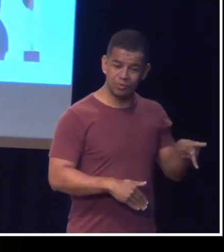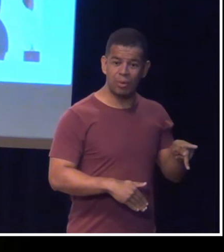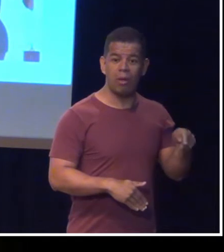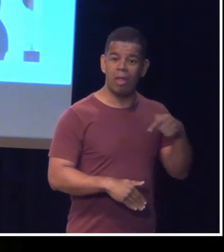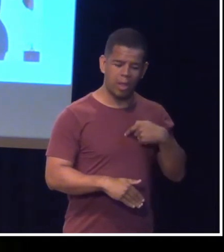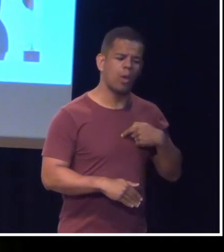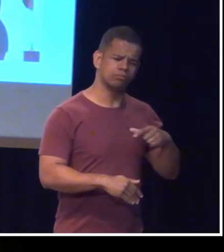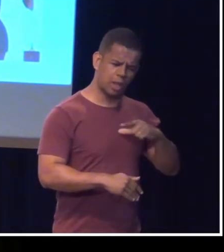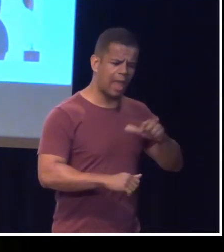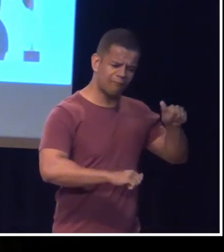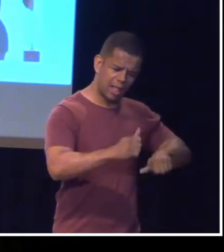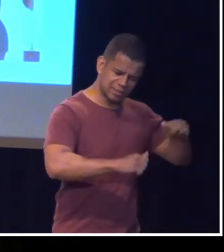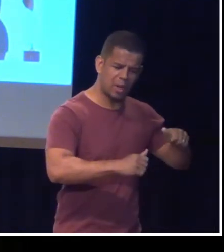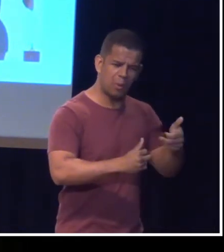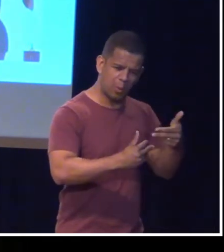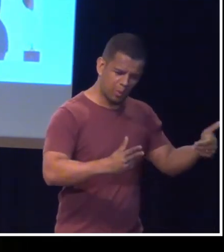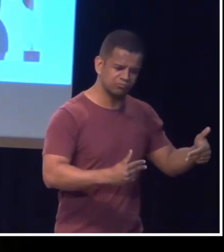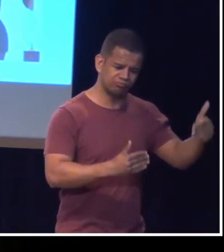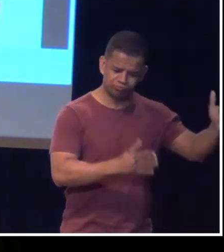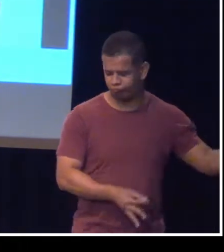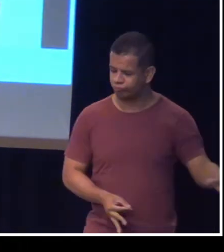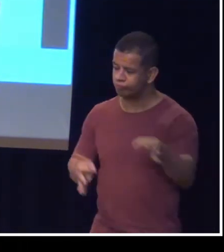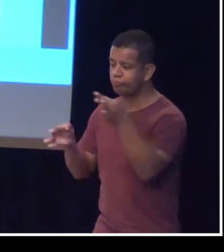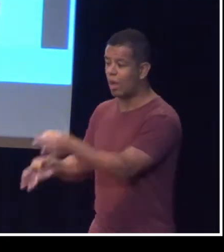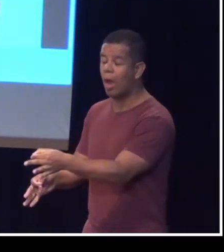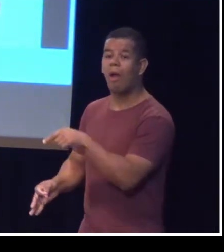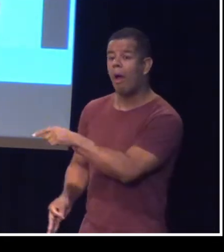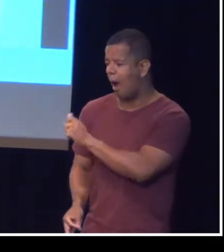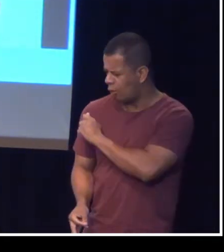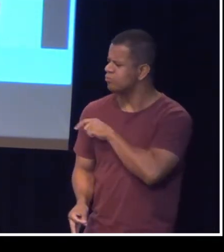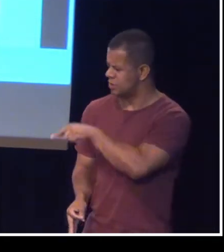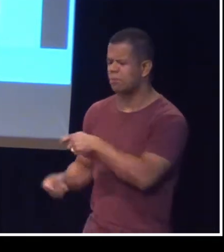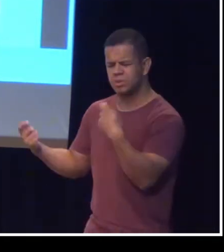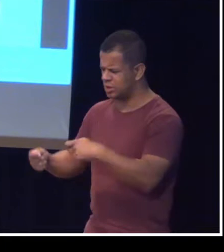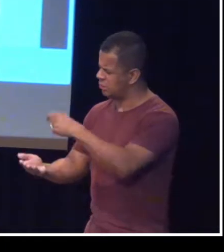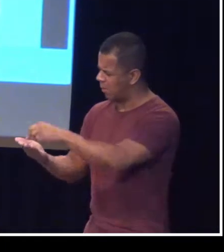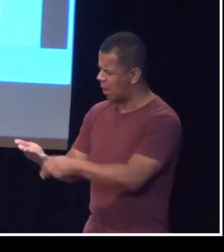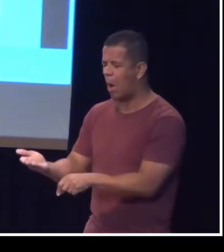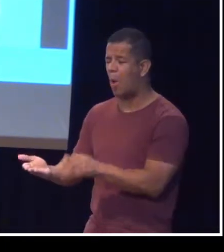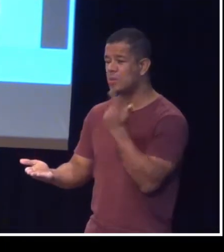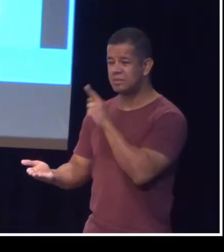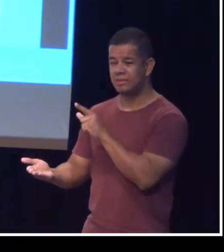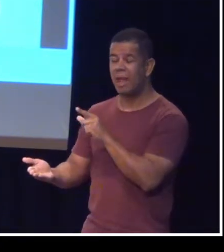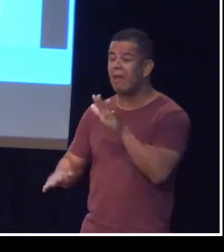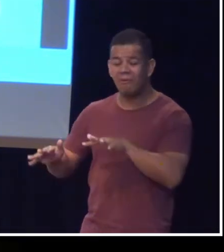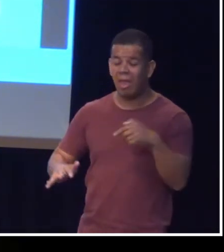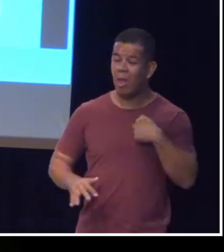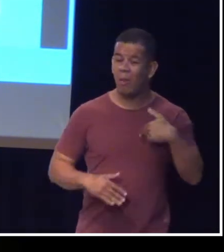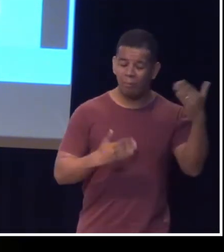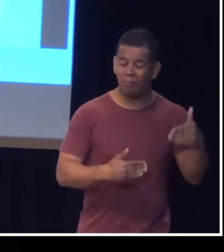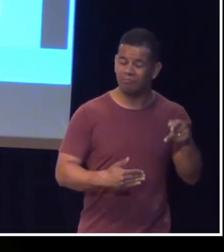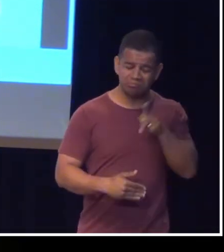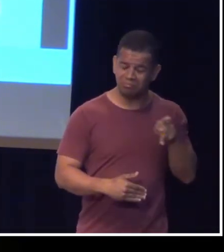aluno, mas ele sim tem que ter um bom resultado. Só que a discriminação também não pode ser, no conteúdo, somente negativa.